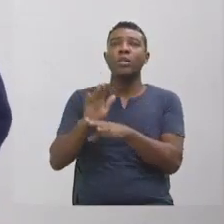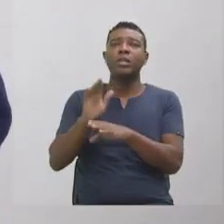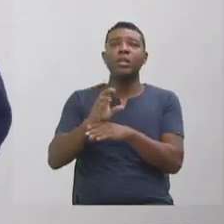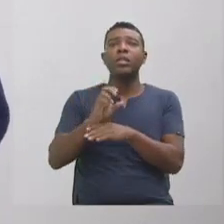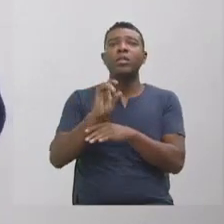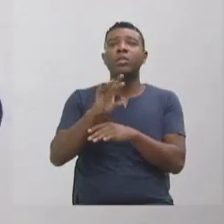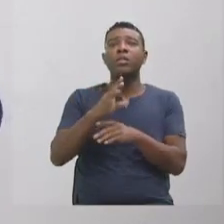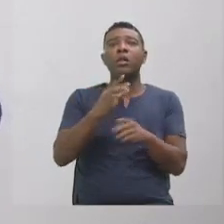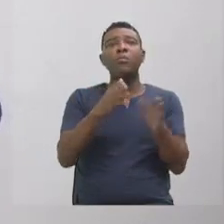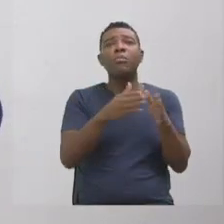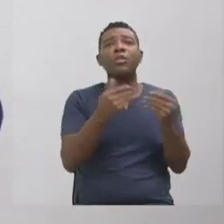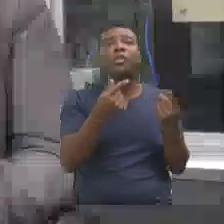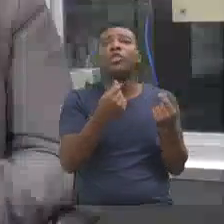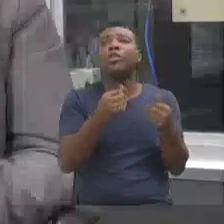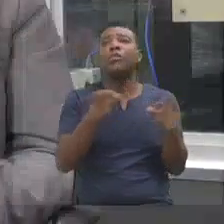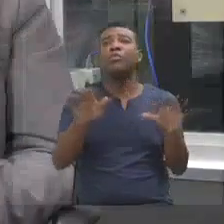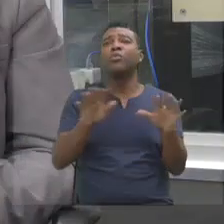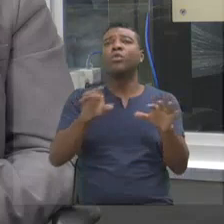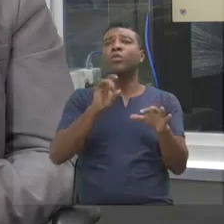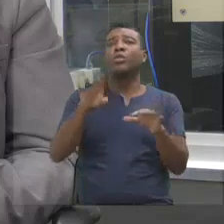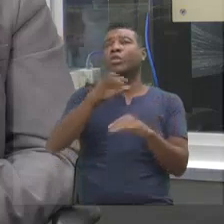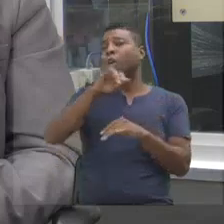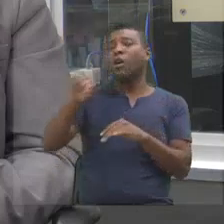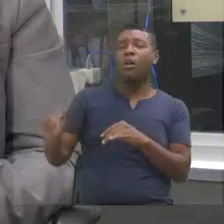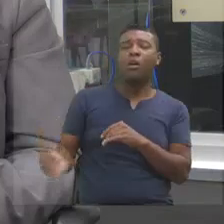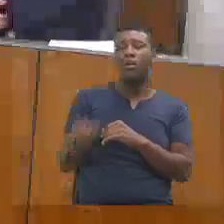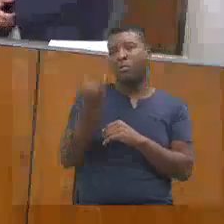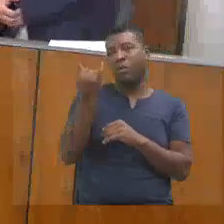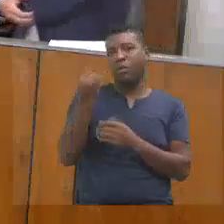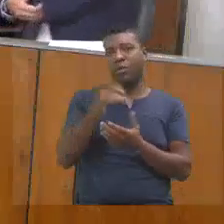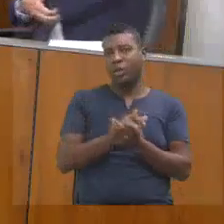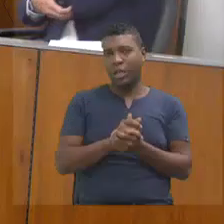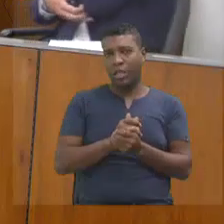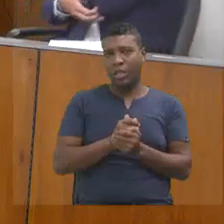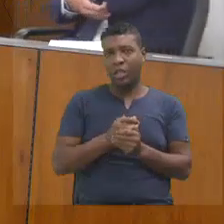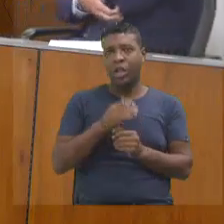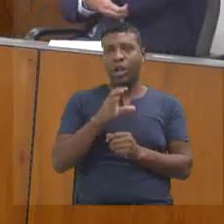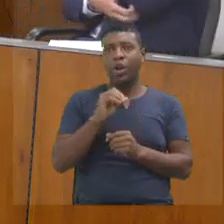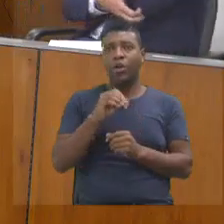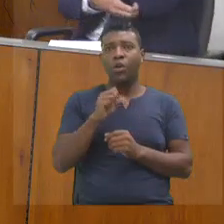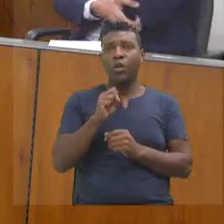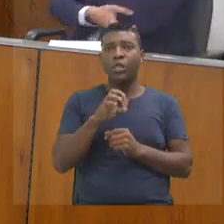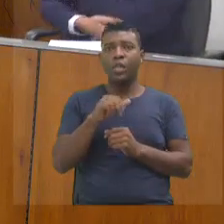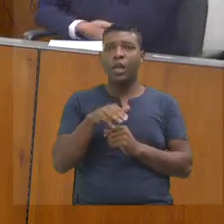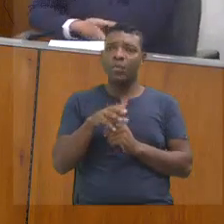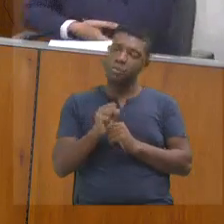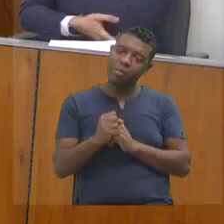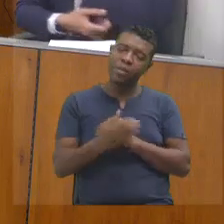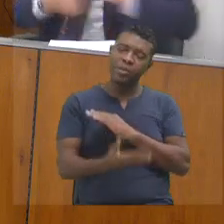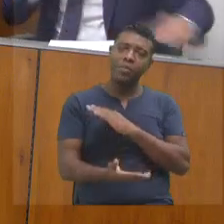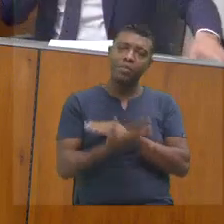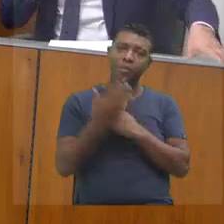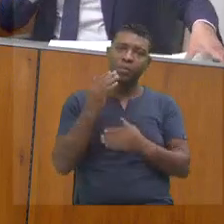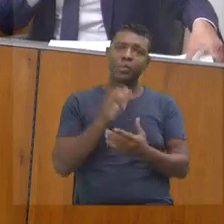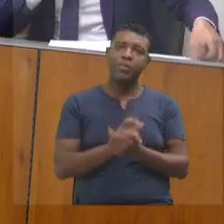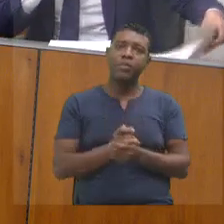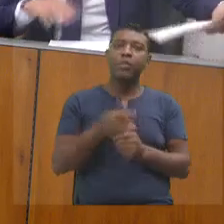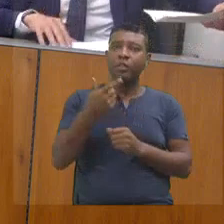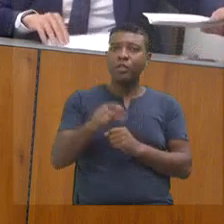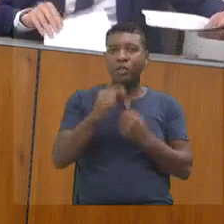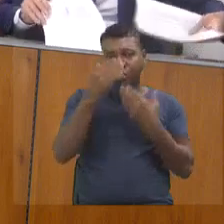mesmo e o Cosern também nos ensinar obrigado então mais uma vez que eu gostaria de agradecer